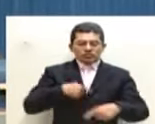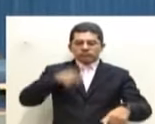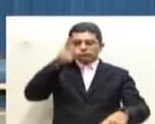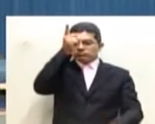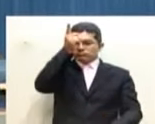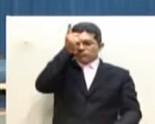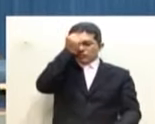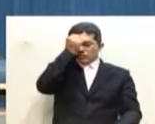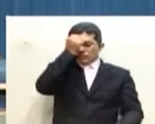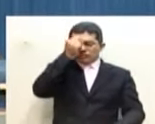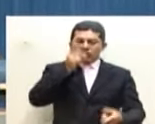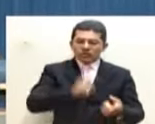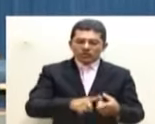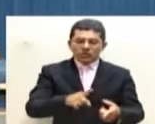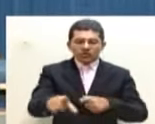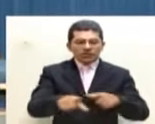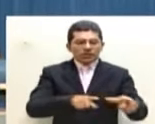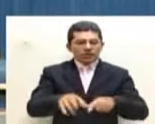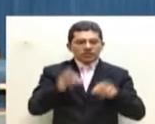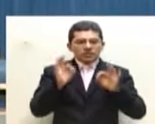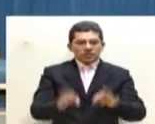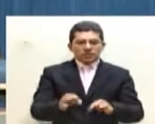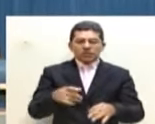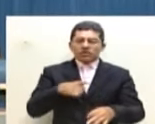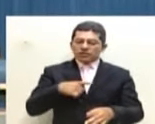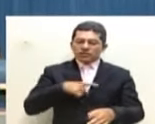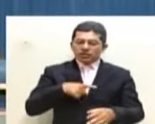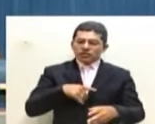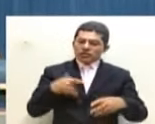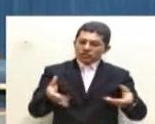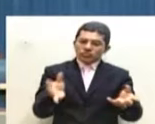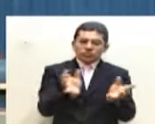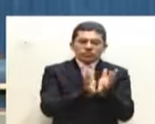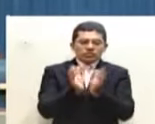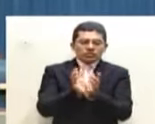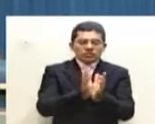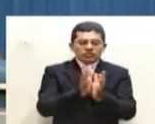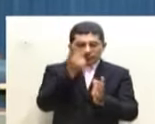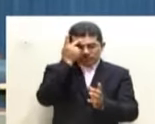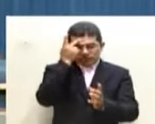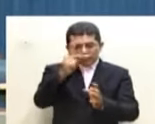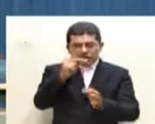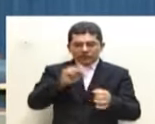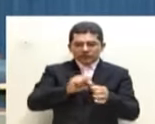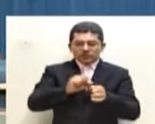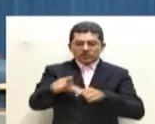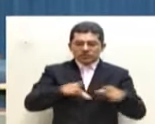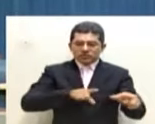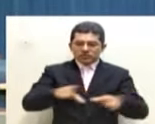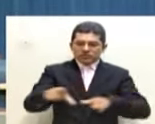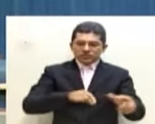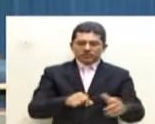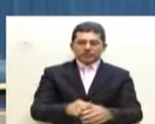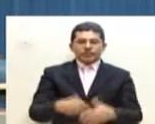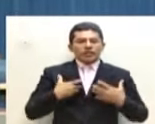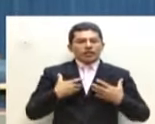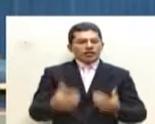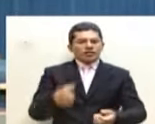acerta e vezes erra, e por isso existe um órgão colegiado para controlar as suas ações. Quero